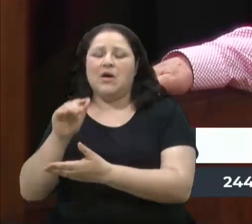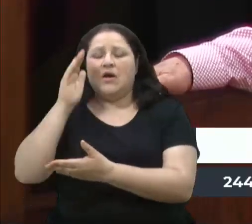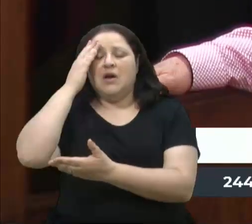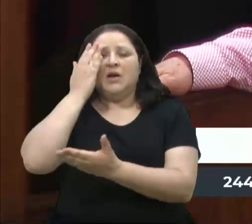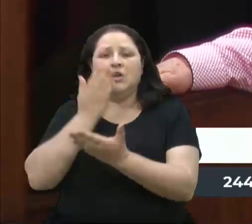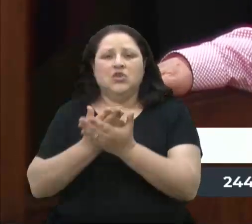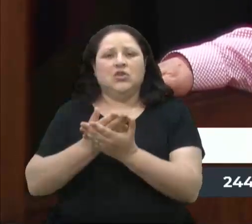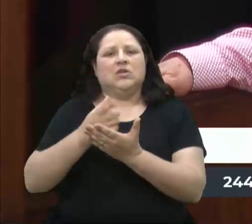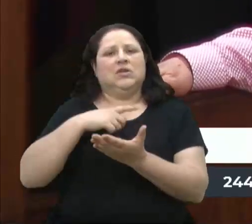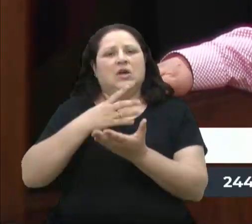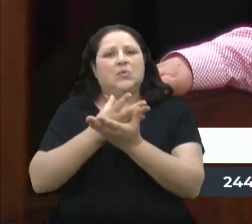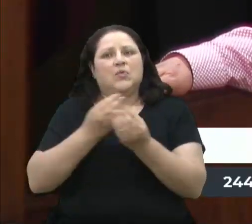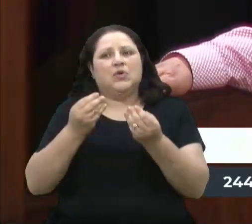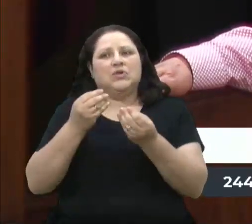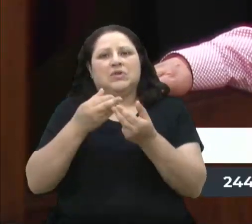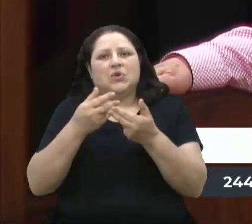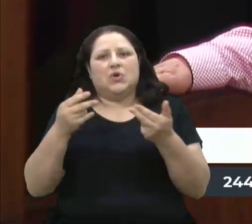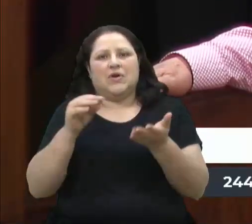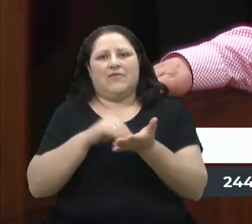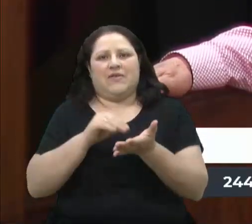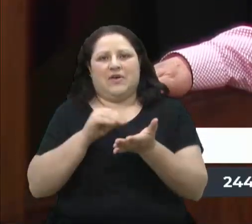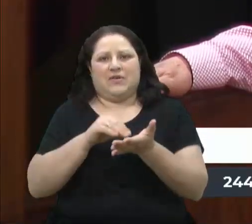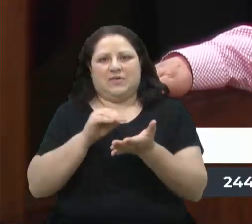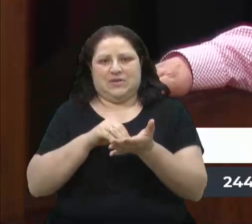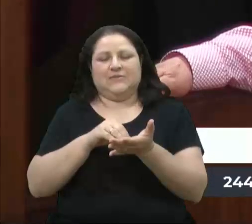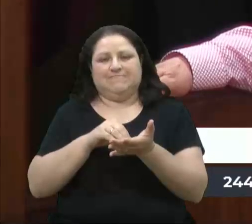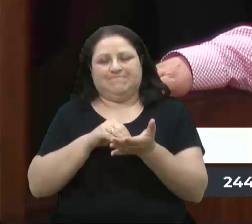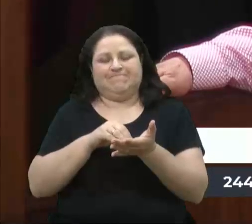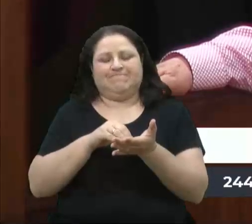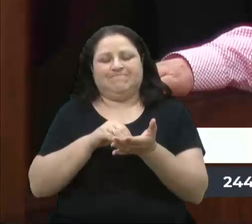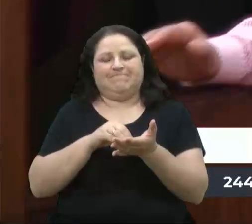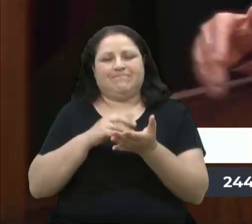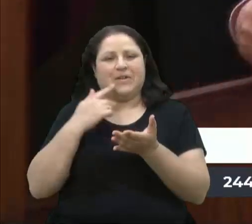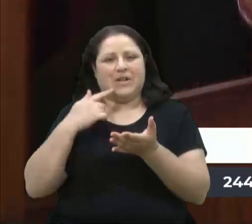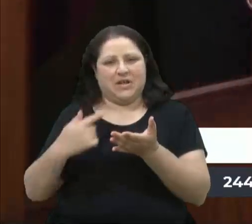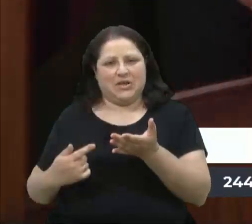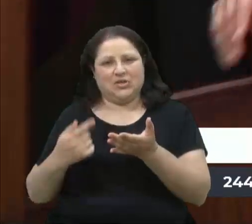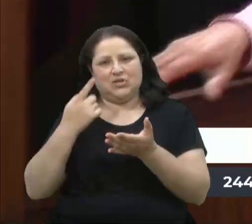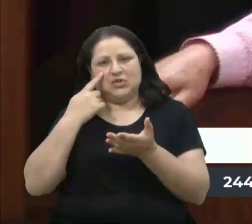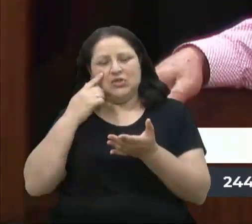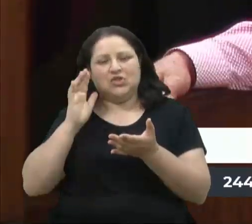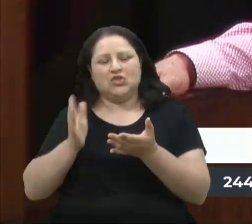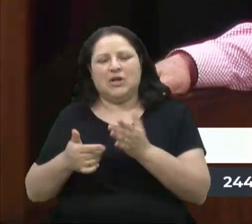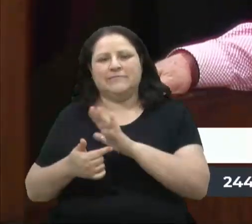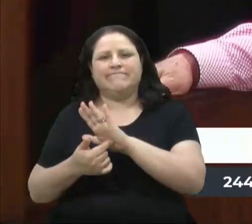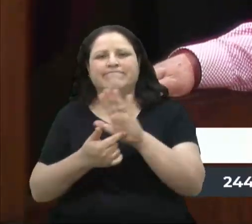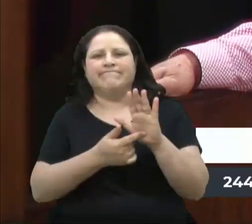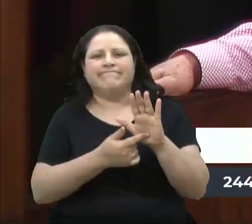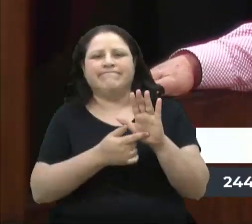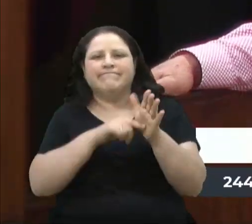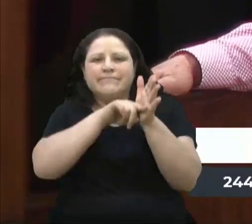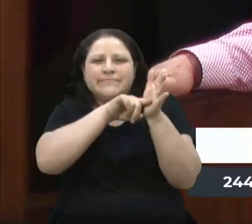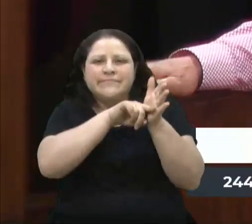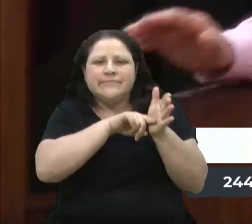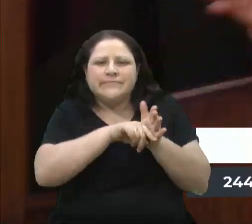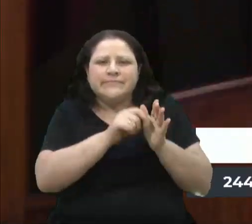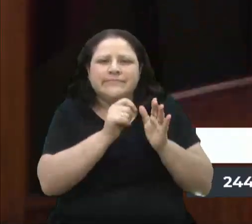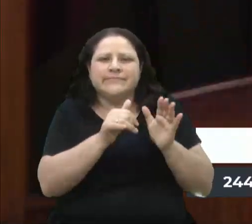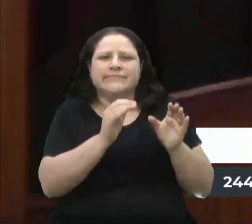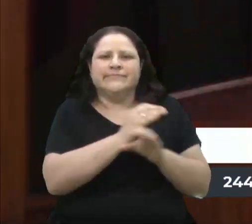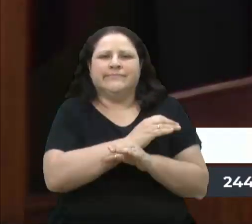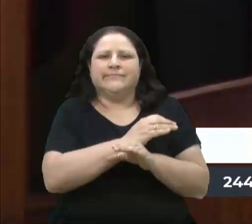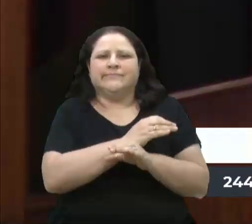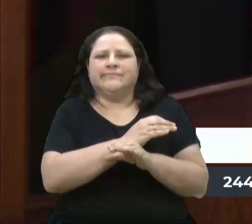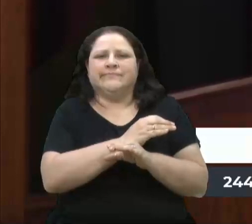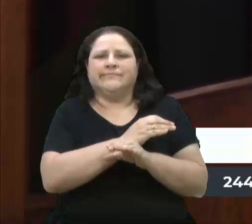muitos pendentes. Vereadora Gladys, demonstrou ali o levantamento quase pronto lá da Neiva, que faz um belo